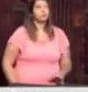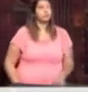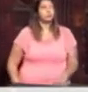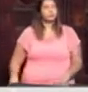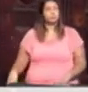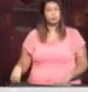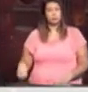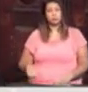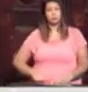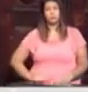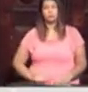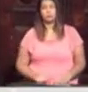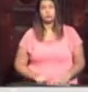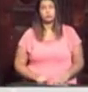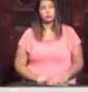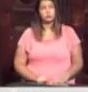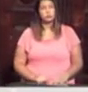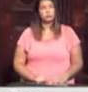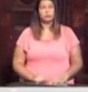também a revisão